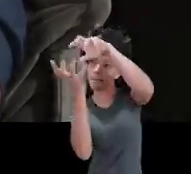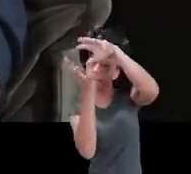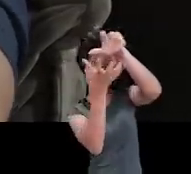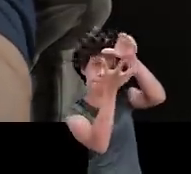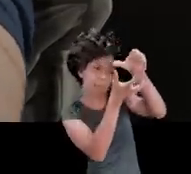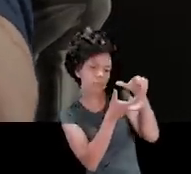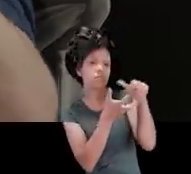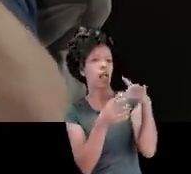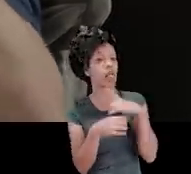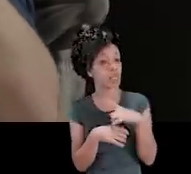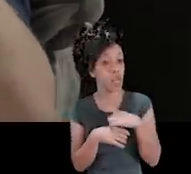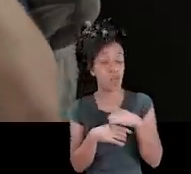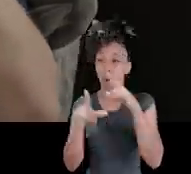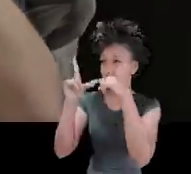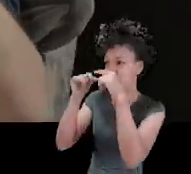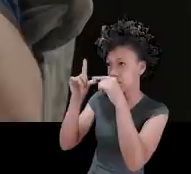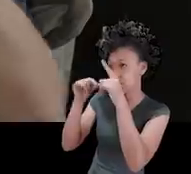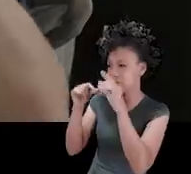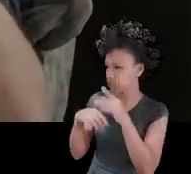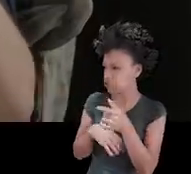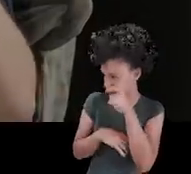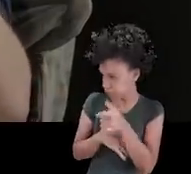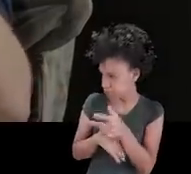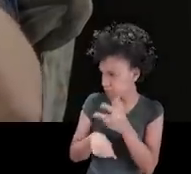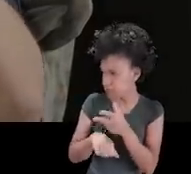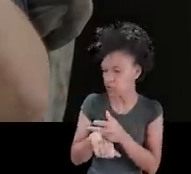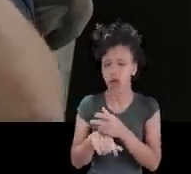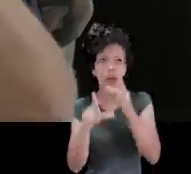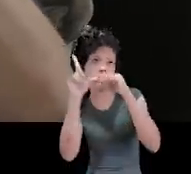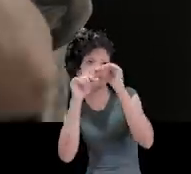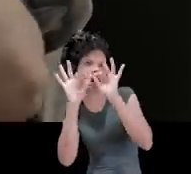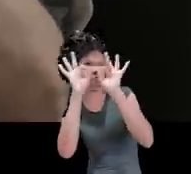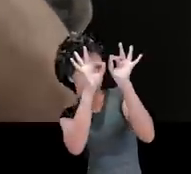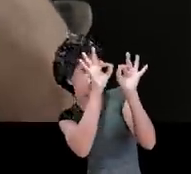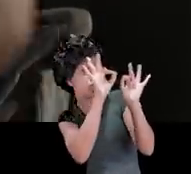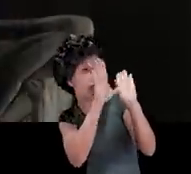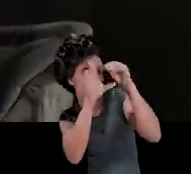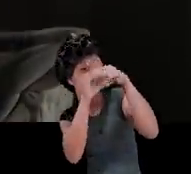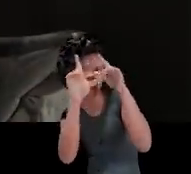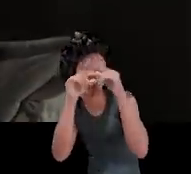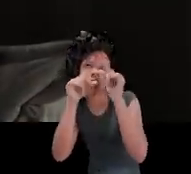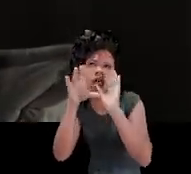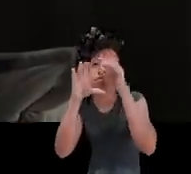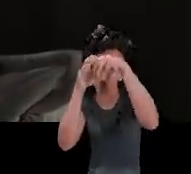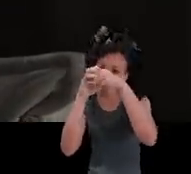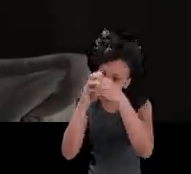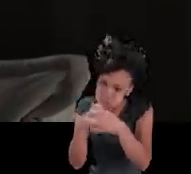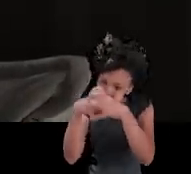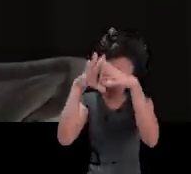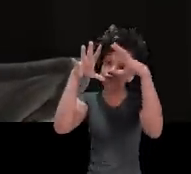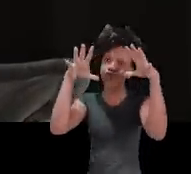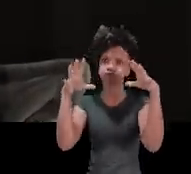vai mostrando que tem uma estrela que é maior... Já viu esses vídeos? Que é maior do que isso aqui. E aí tem dentro dessa estrela, tem uma galáxia.